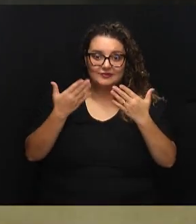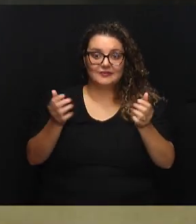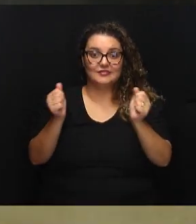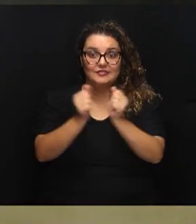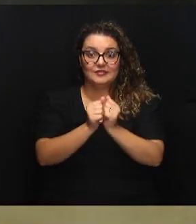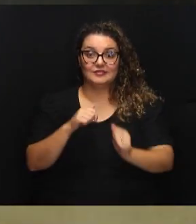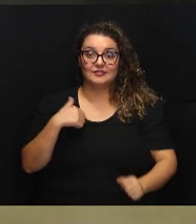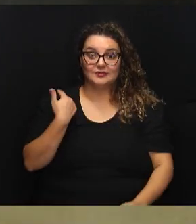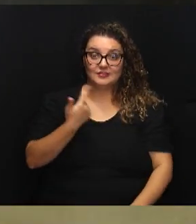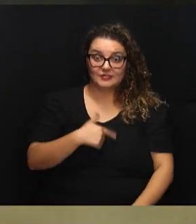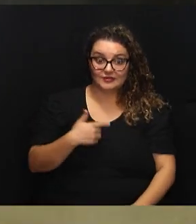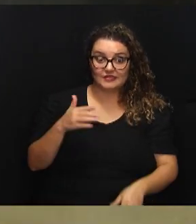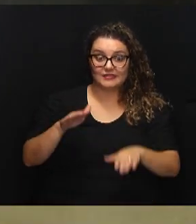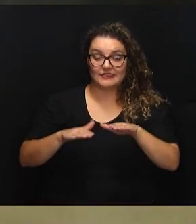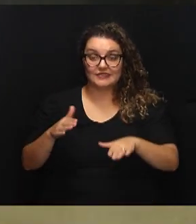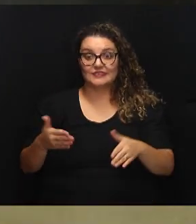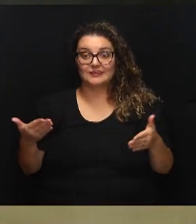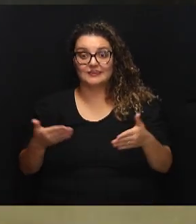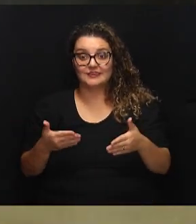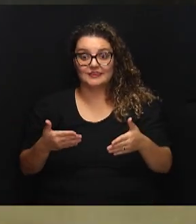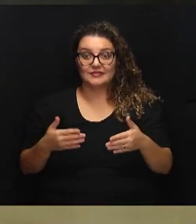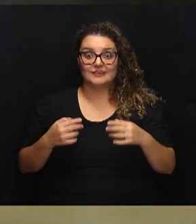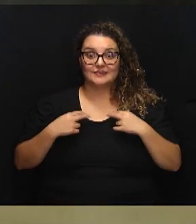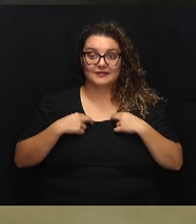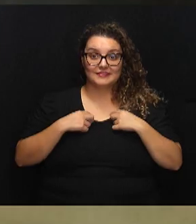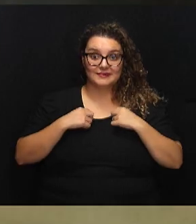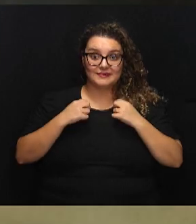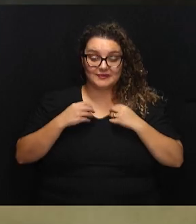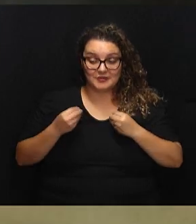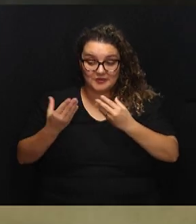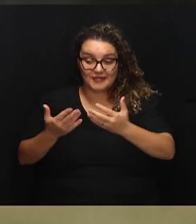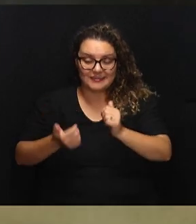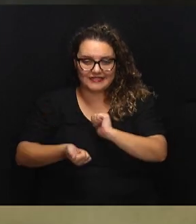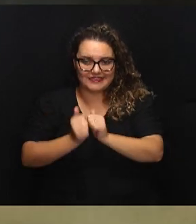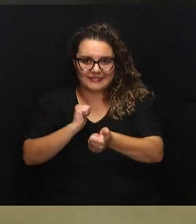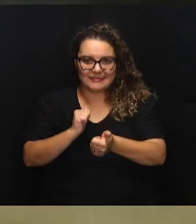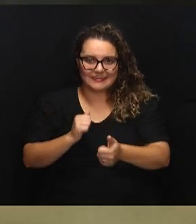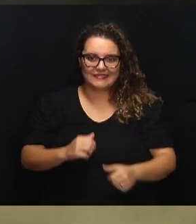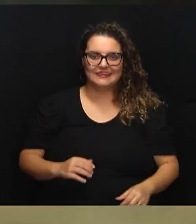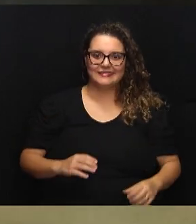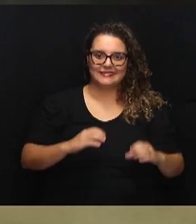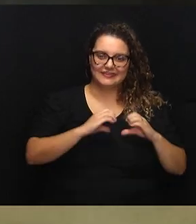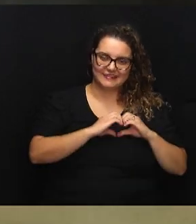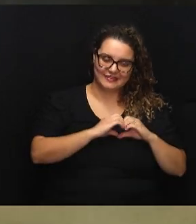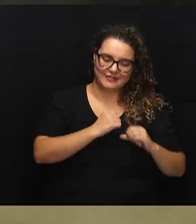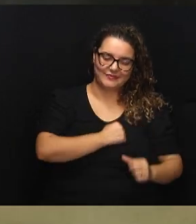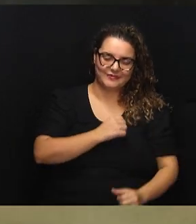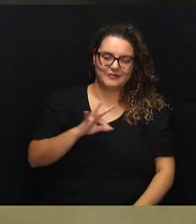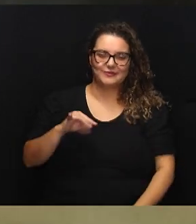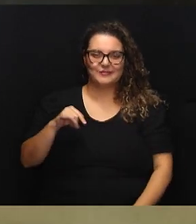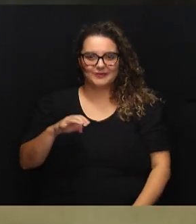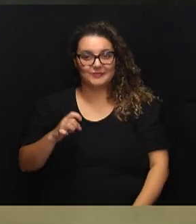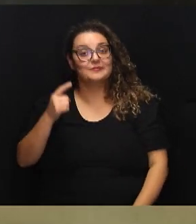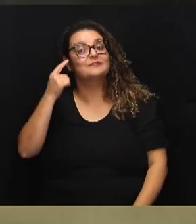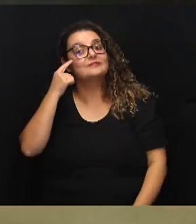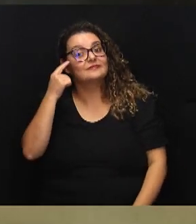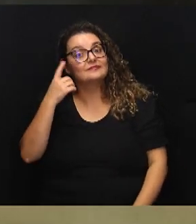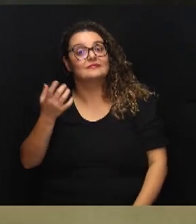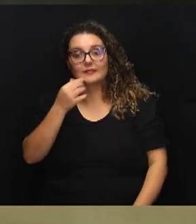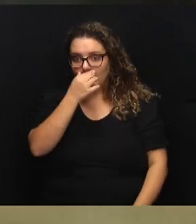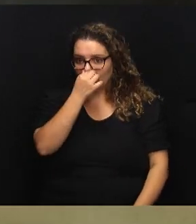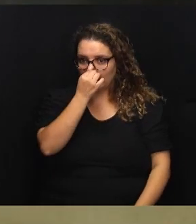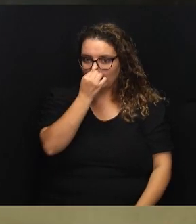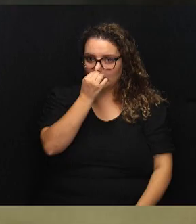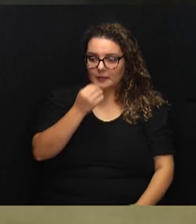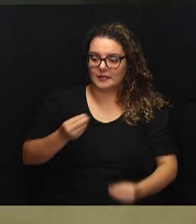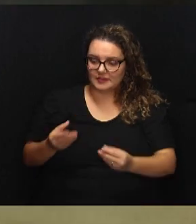gente, você que de repente hoje vai dar uma camisa, né, de futebol aí, de um time para o seu filho. Pense muito bem, fala para ele, ó, esse aqui é